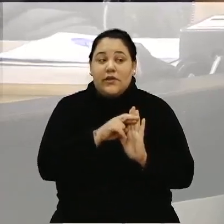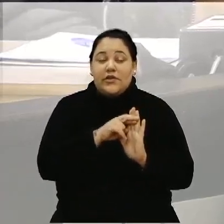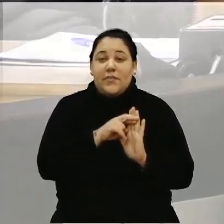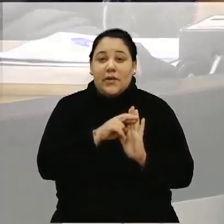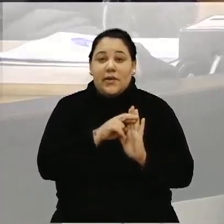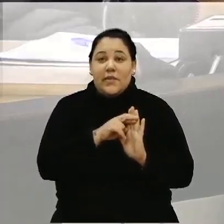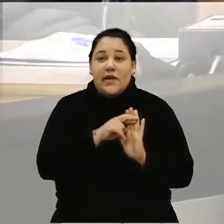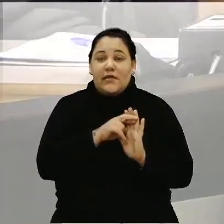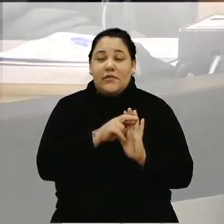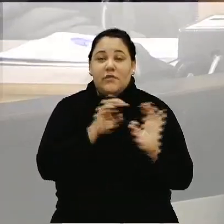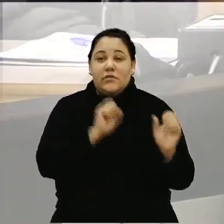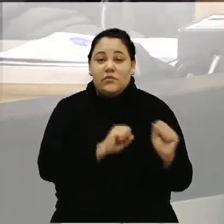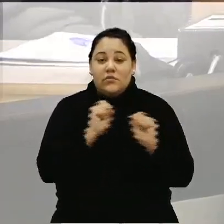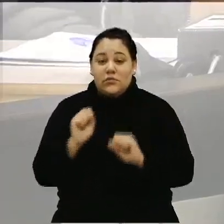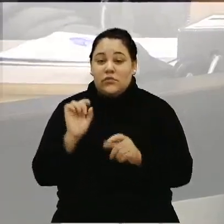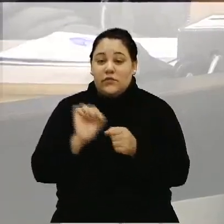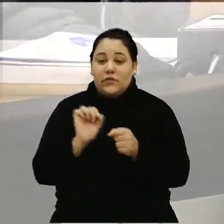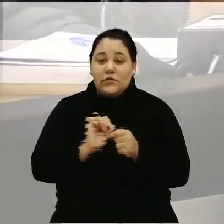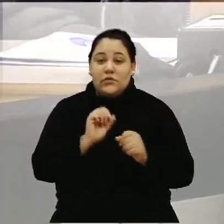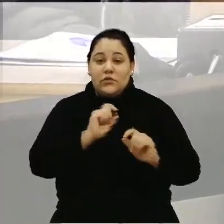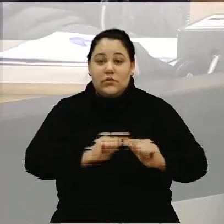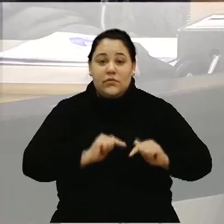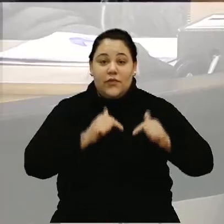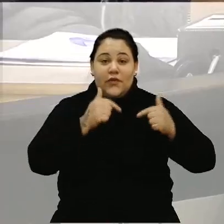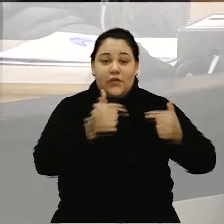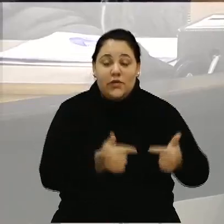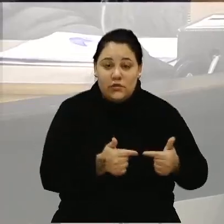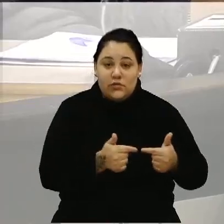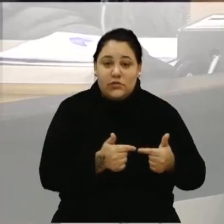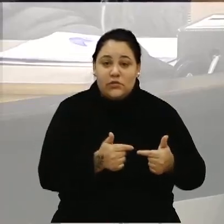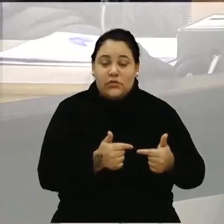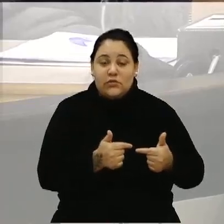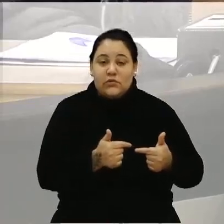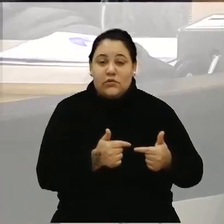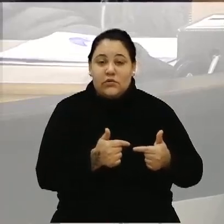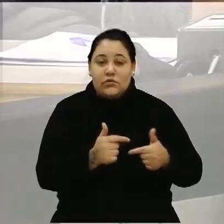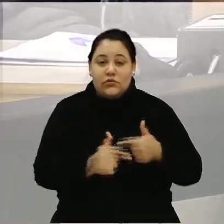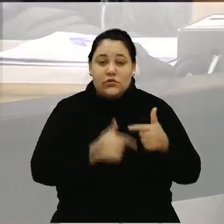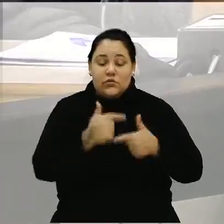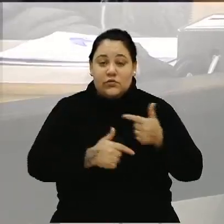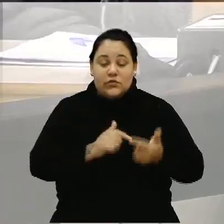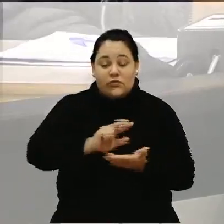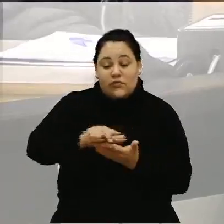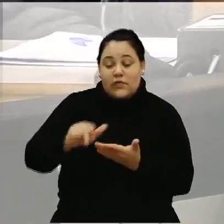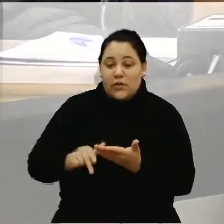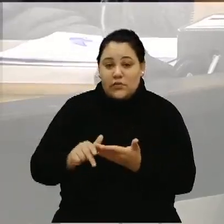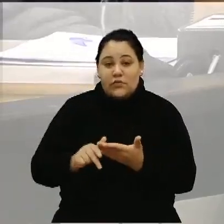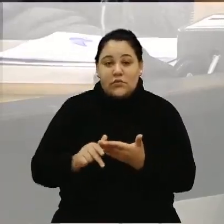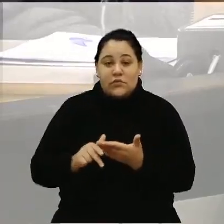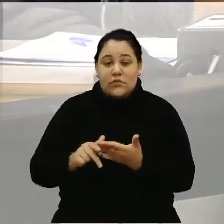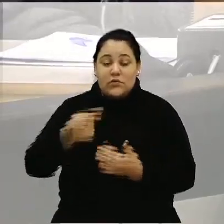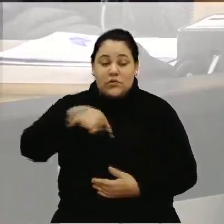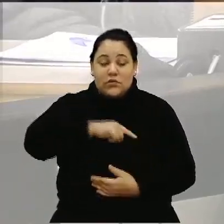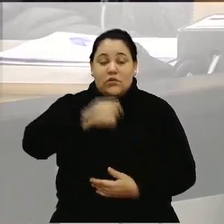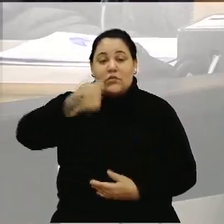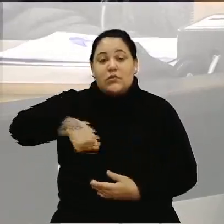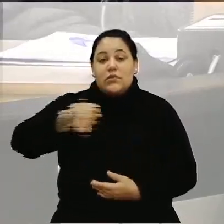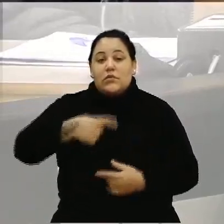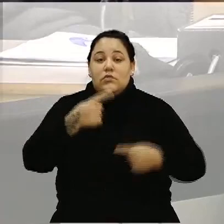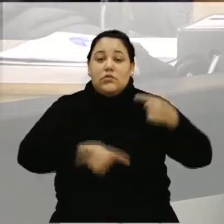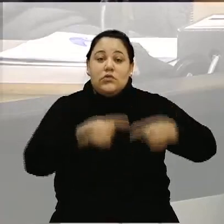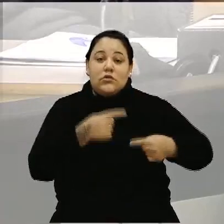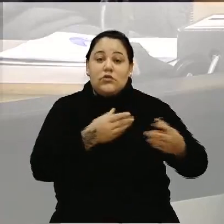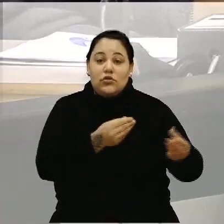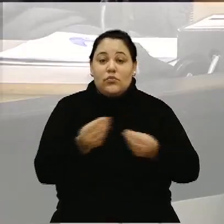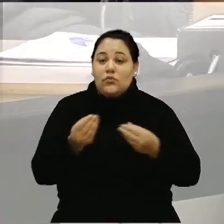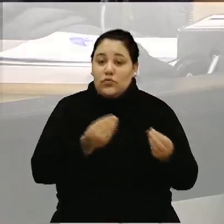de poder fazer iniciativas de ampliações de vários serviços E nós precisamos discutir muito isso